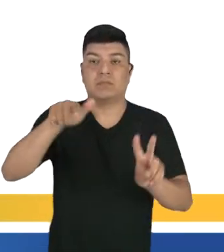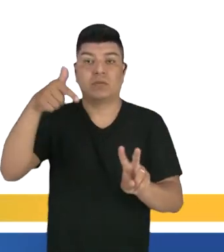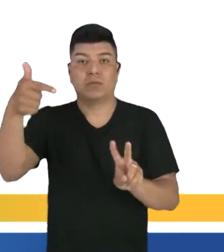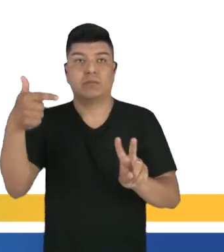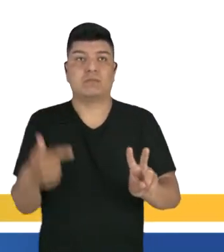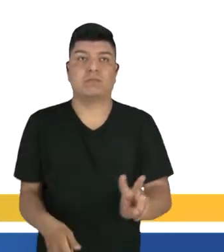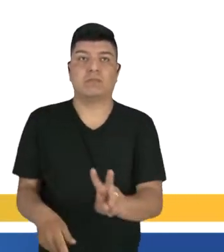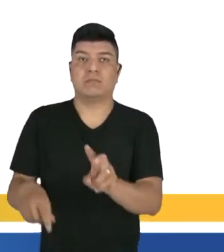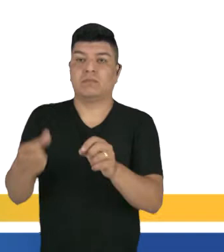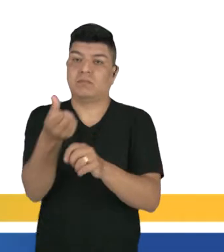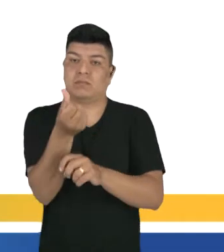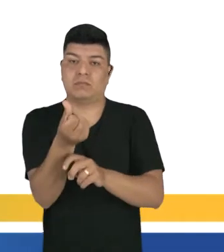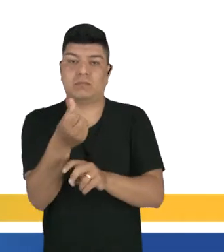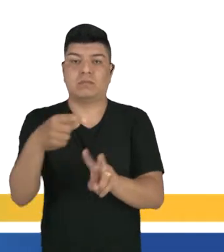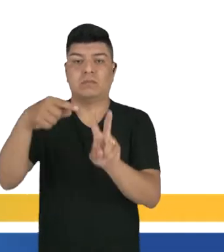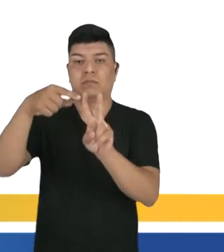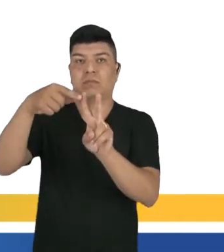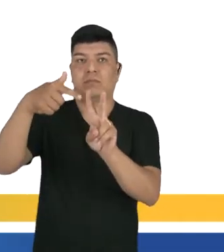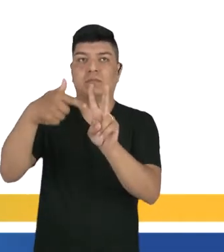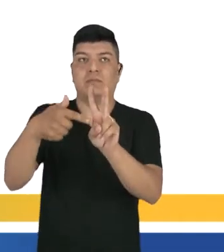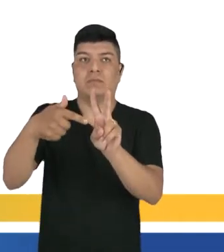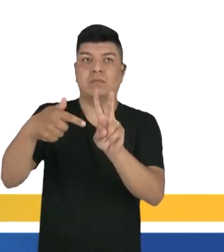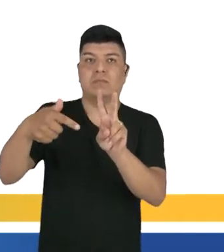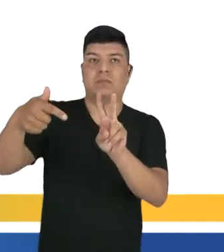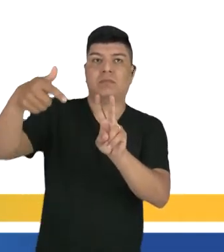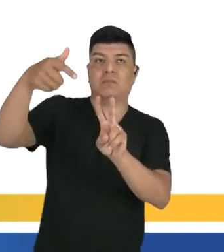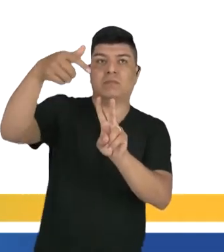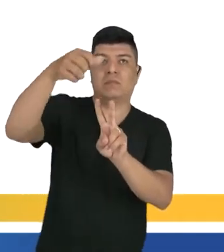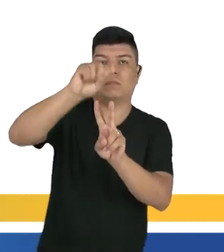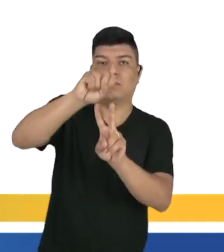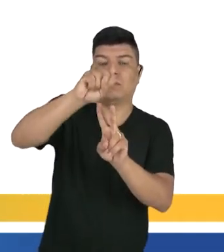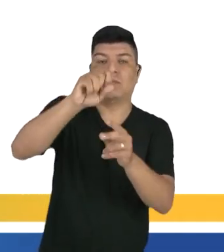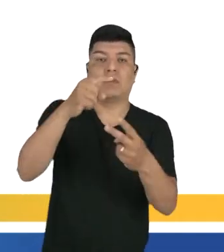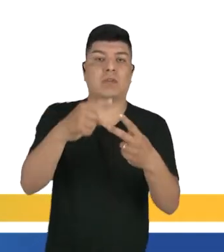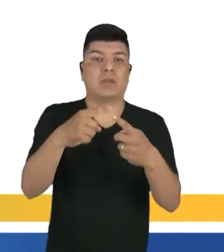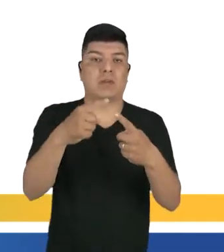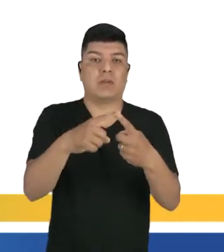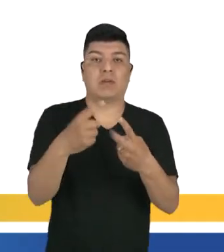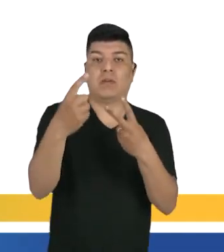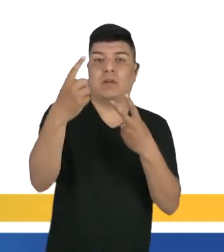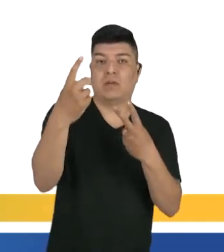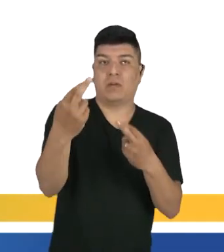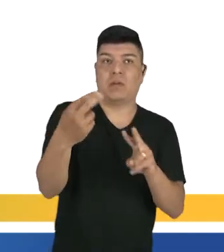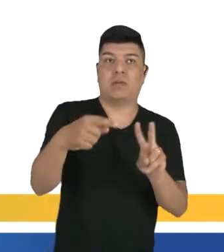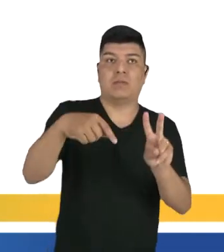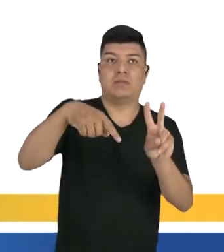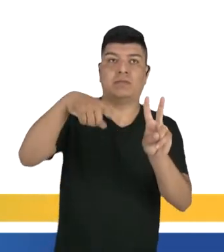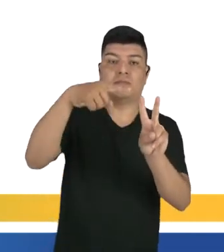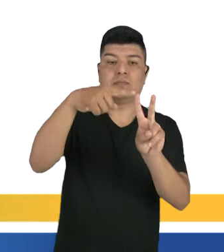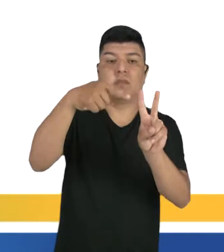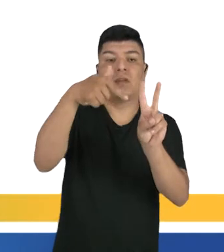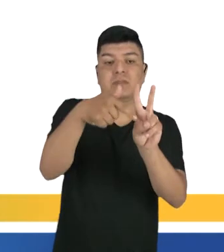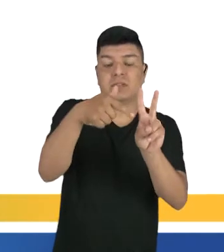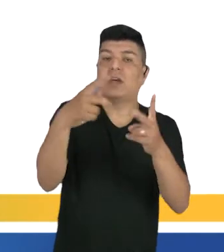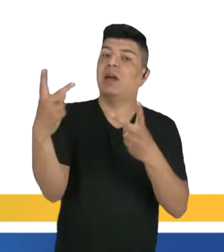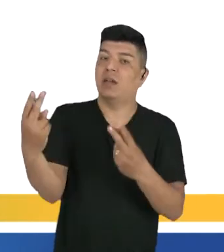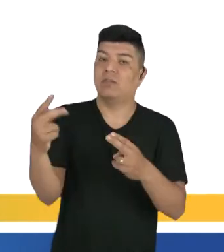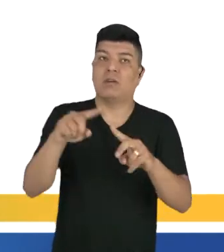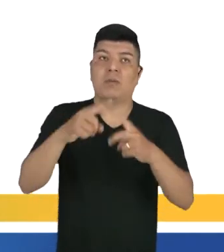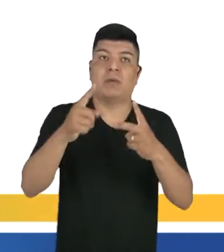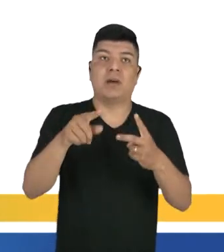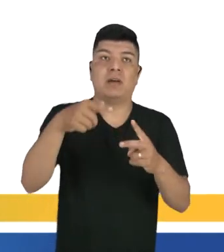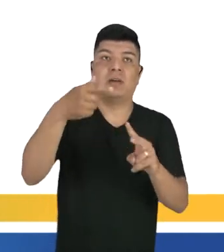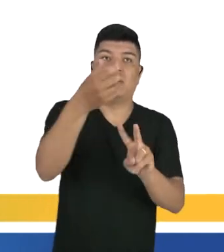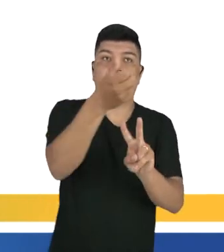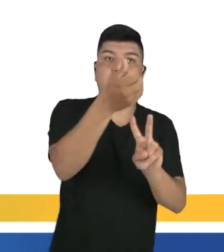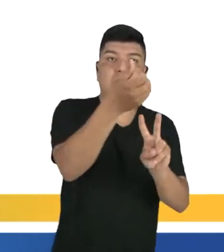7. Novamente, nós não temos radicais semelhantes. Por quê? Nós temos os mesmos radicandos, mas não temos os